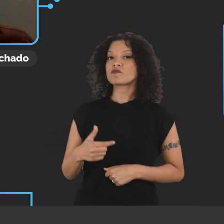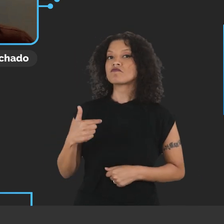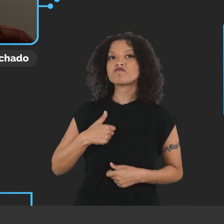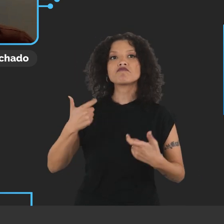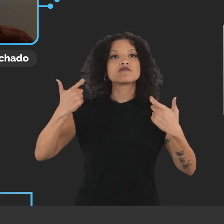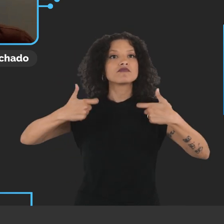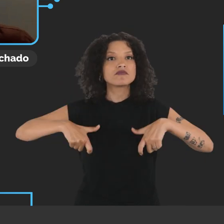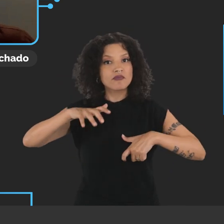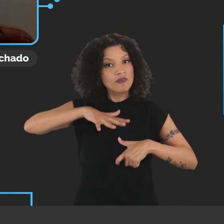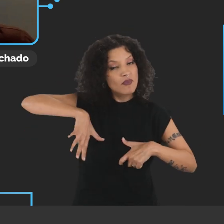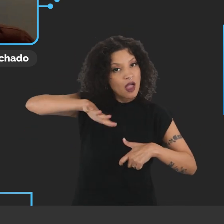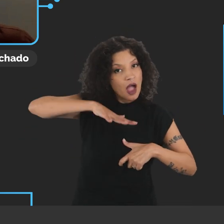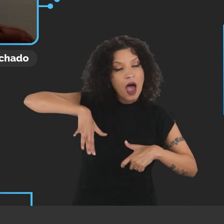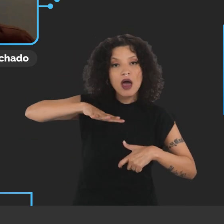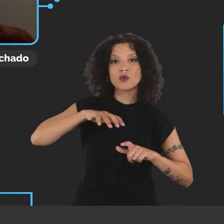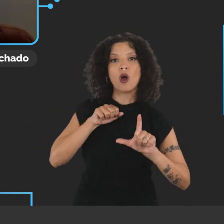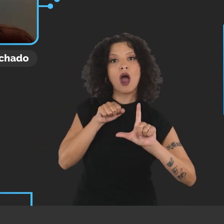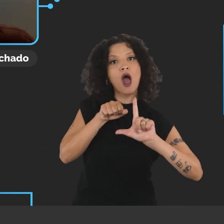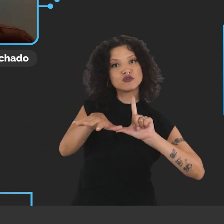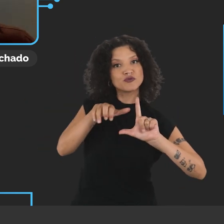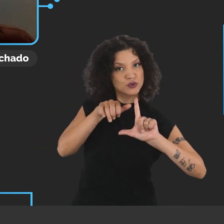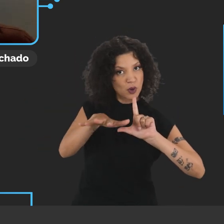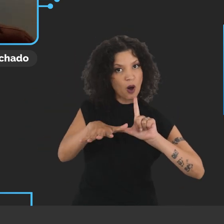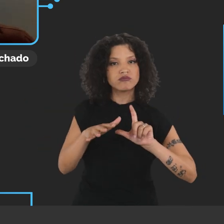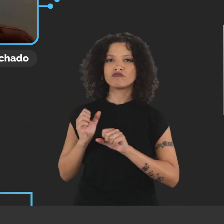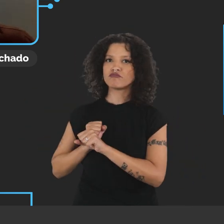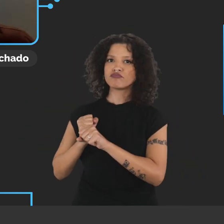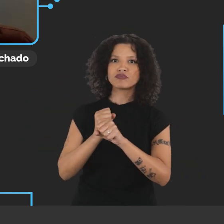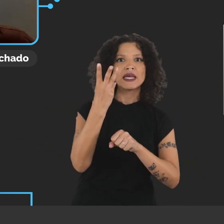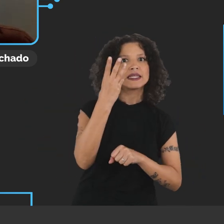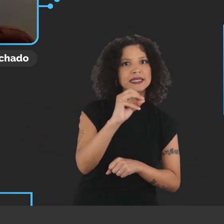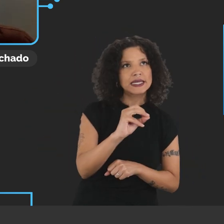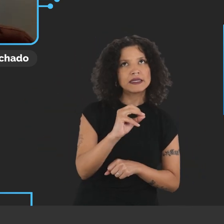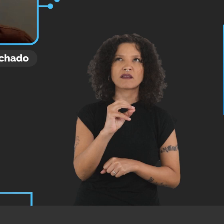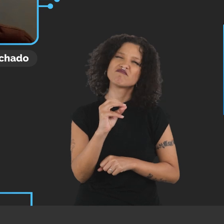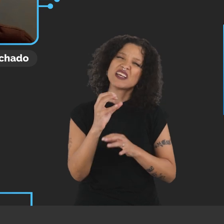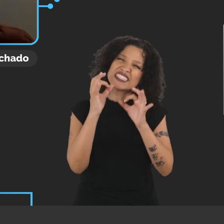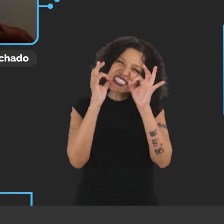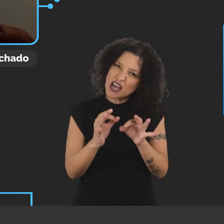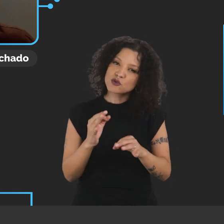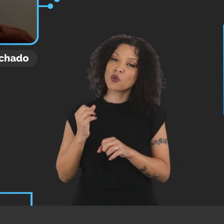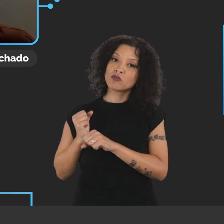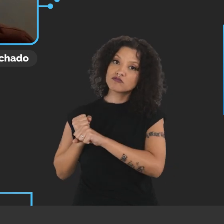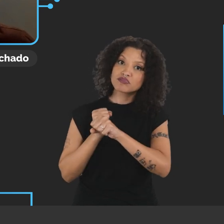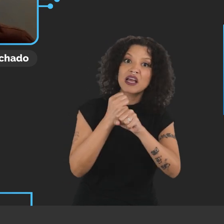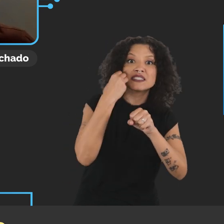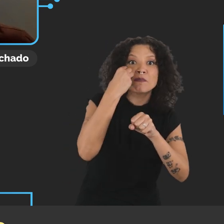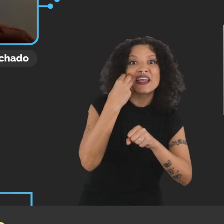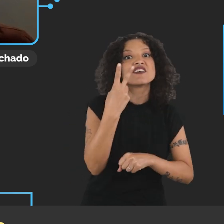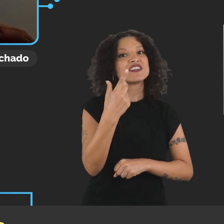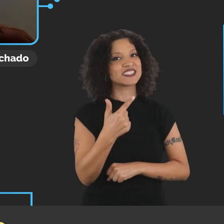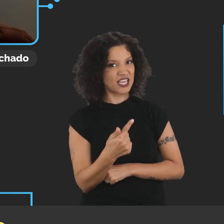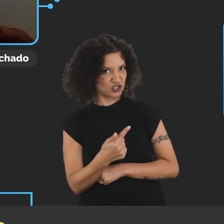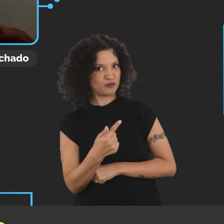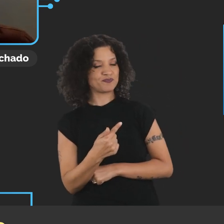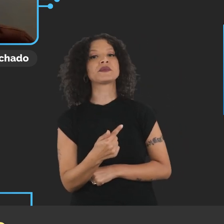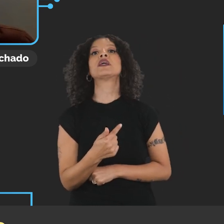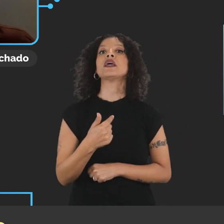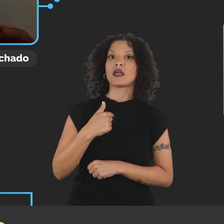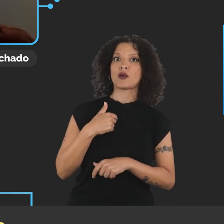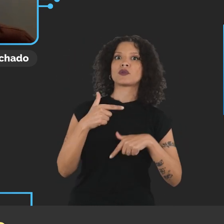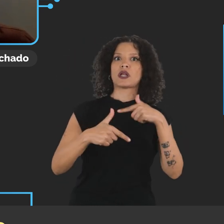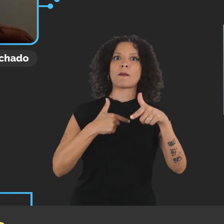preta. Eu estou no mercado audiovisual há quase 30 anos, 27 anos para ser mais